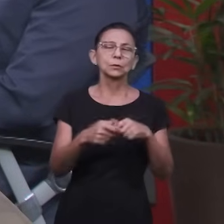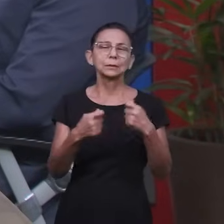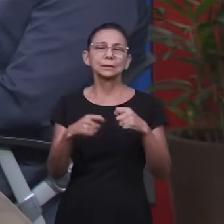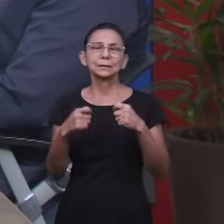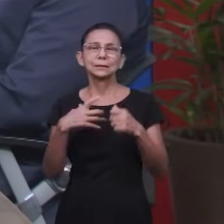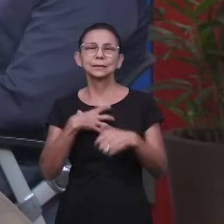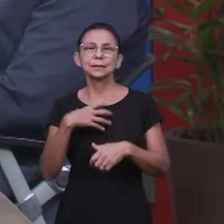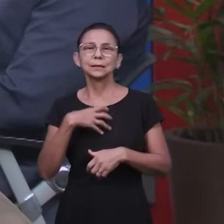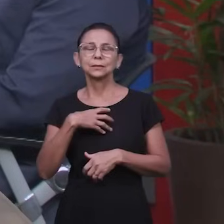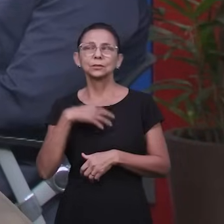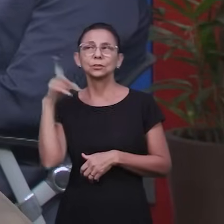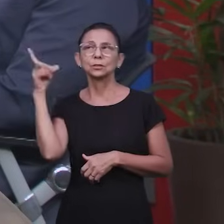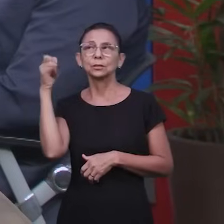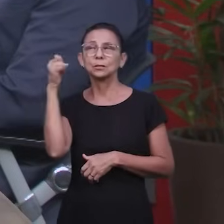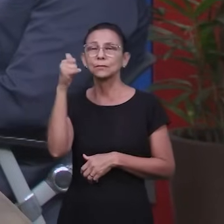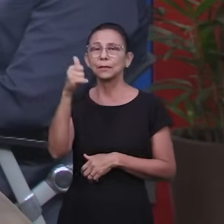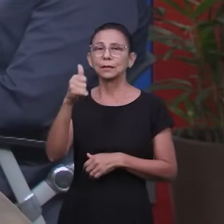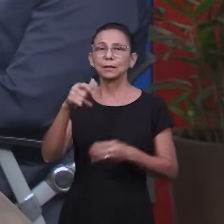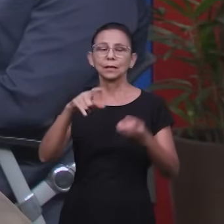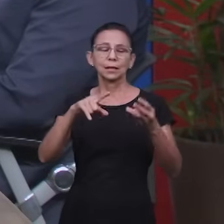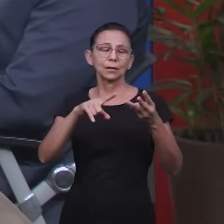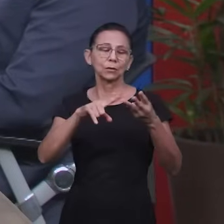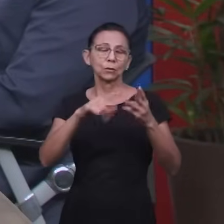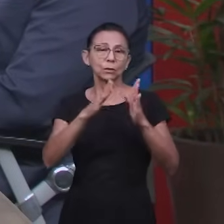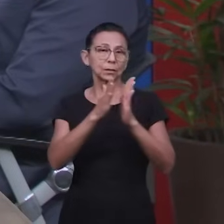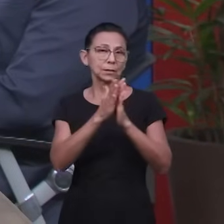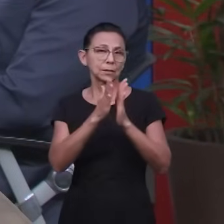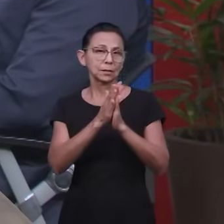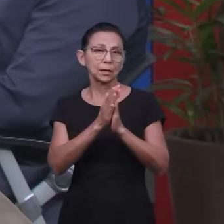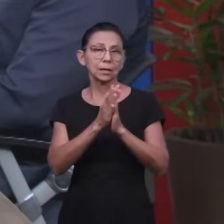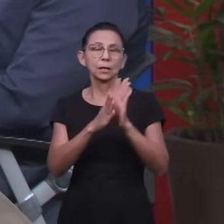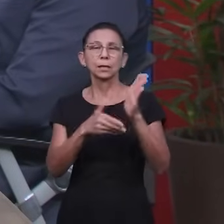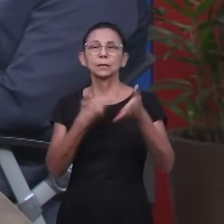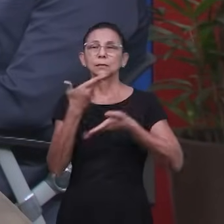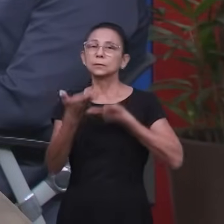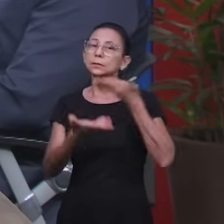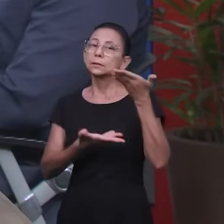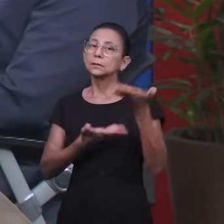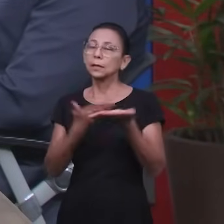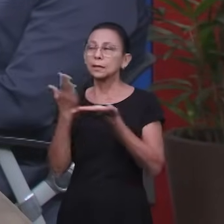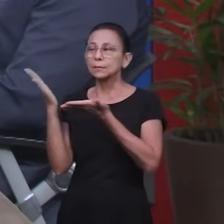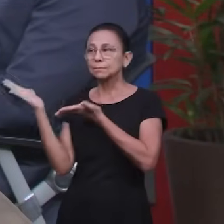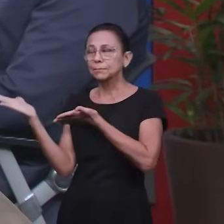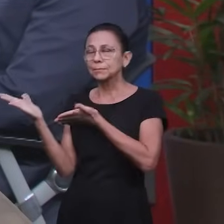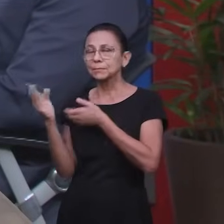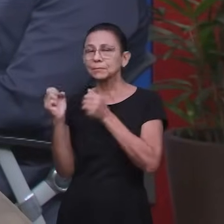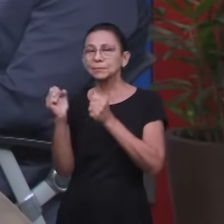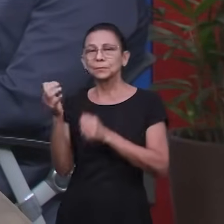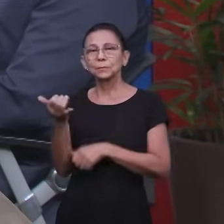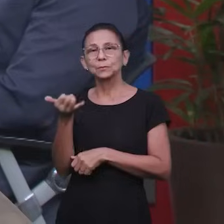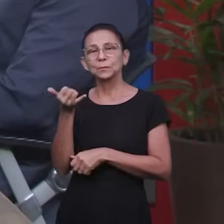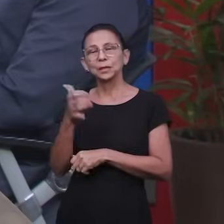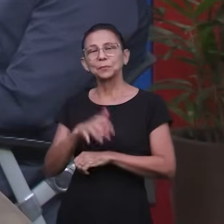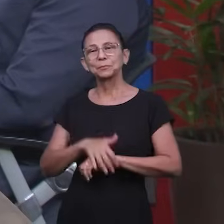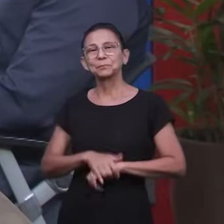Senhor, uma oração, uma assistência. Então está aqui o 0800 707